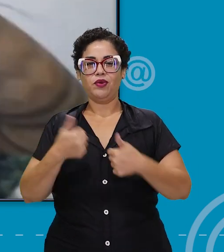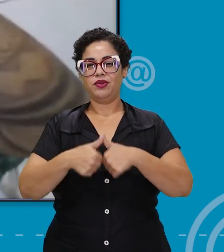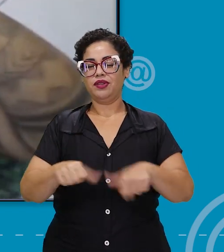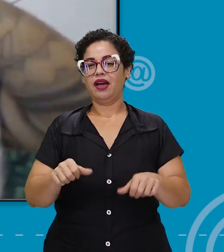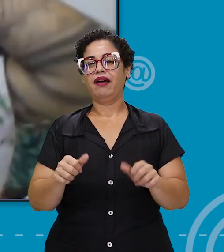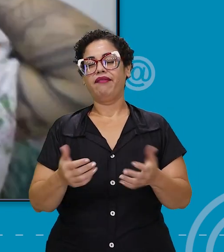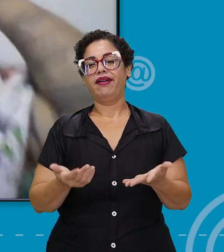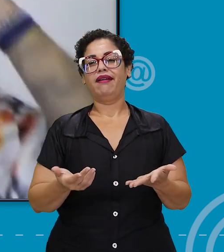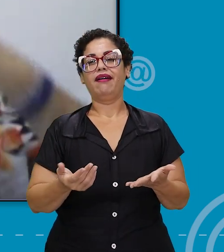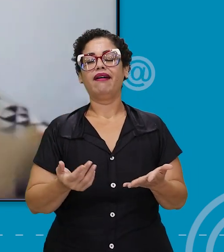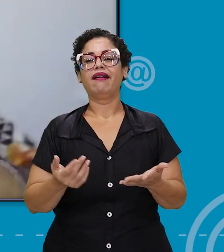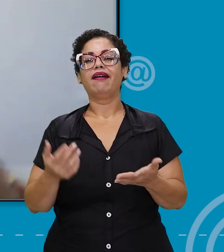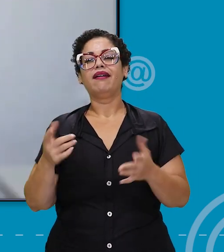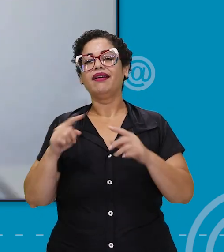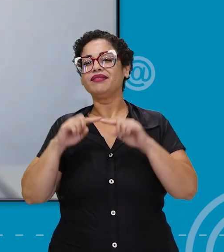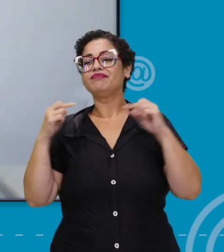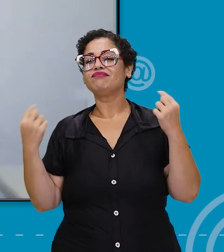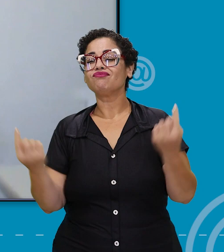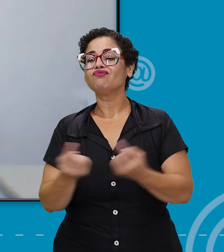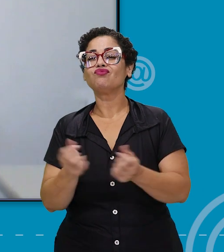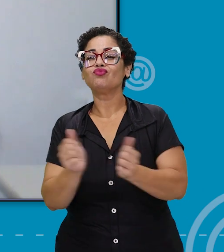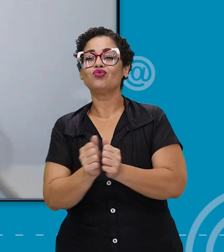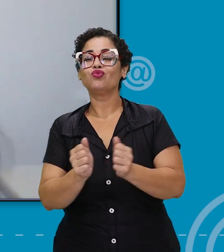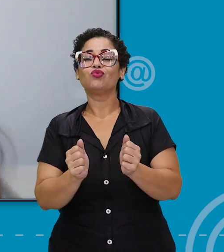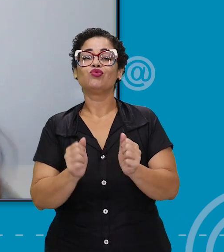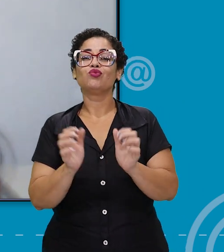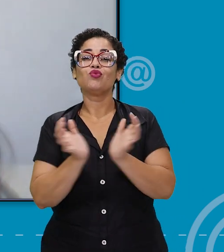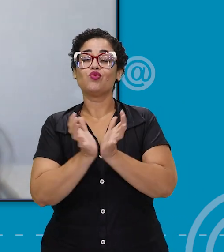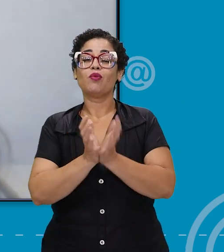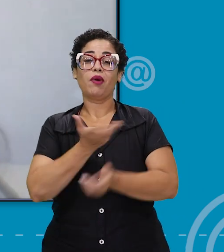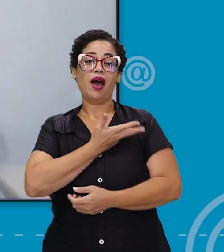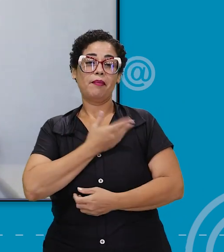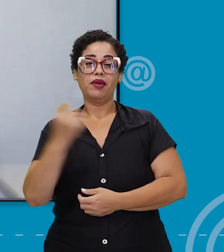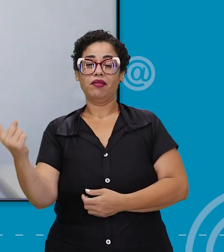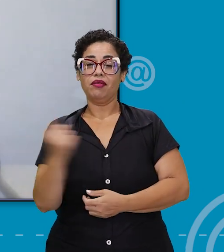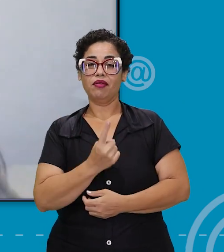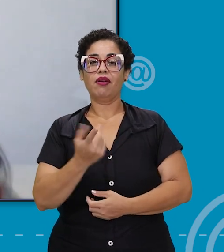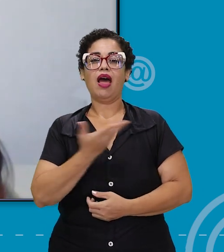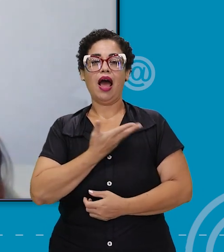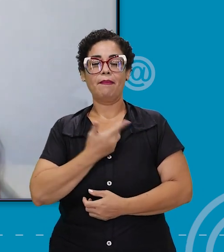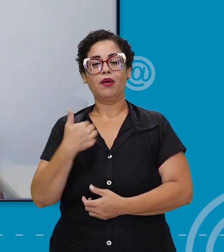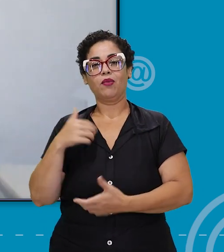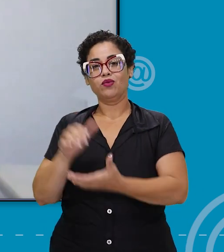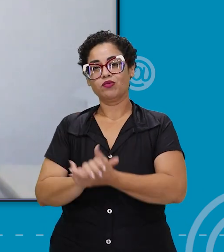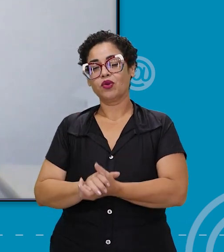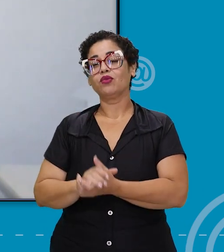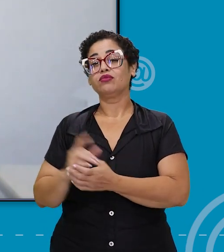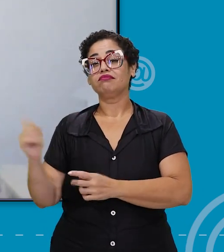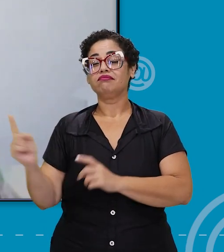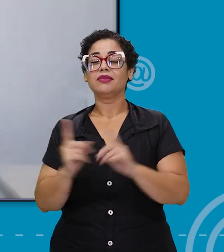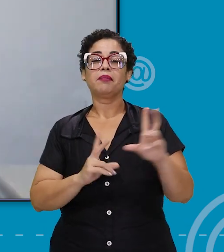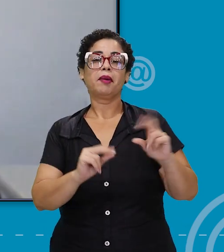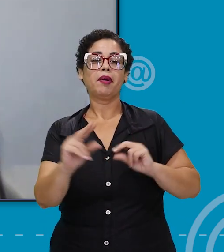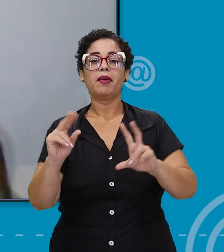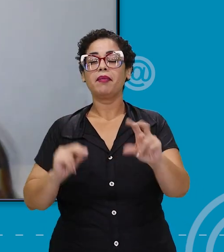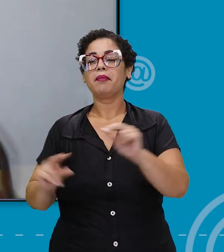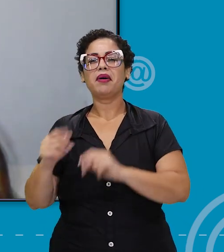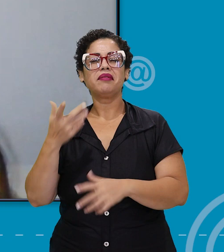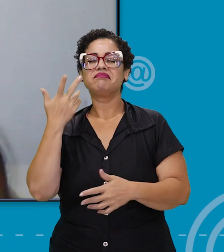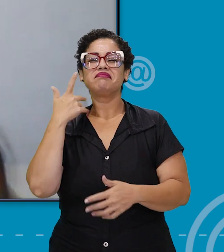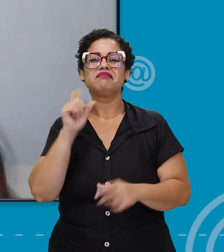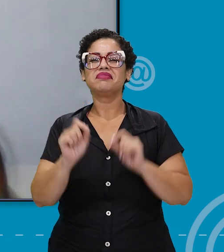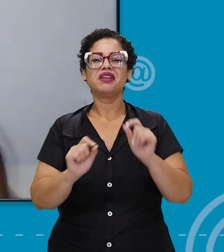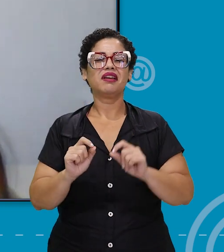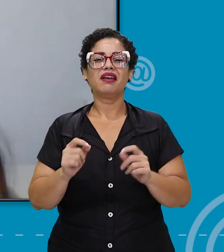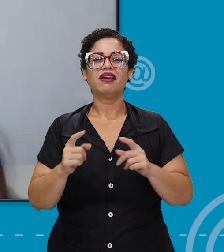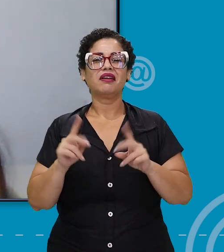eu tava numa roda de amigos, né, e tudo mais, e aí chegou um rapaz, ele é amigo do meu companheiro, e a gente conversando, não sei